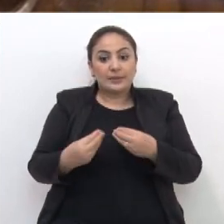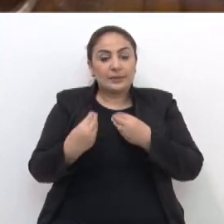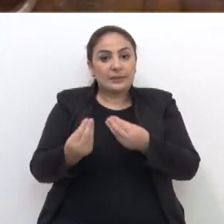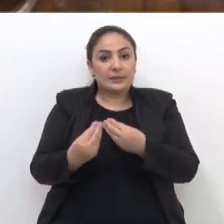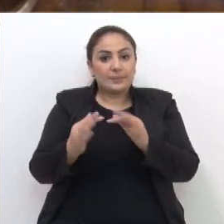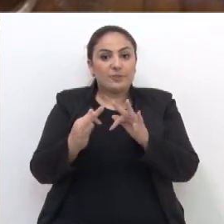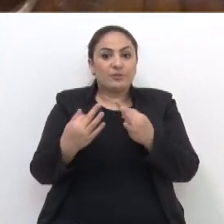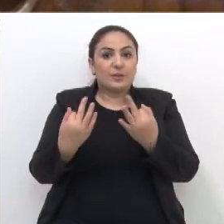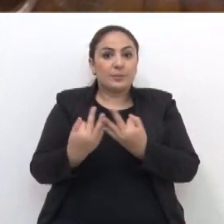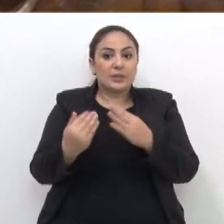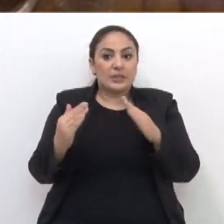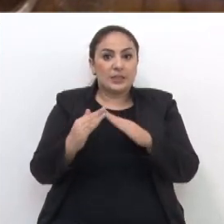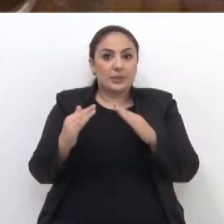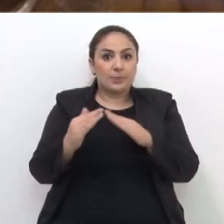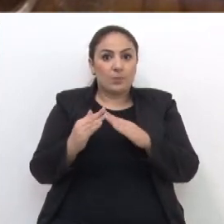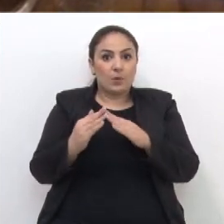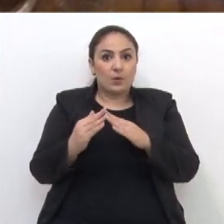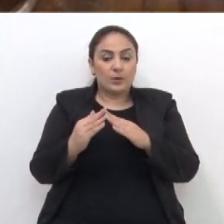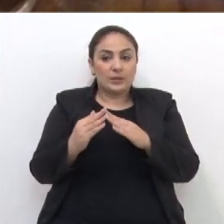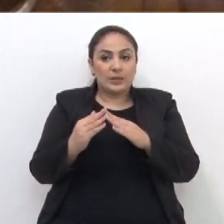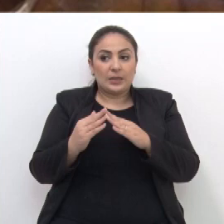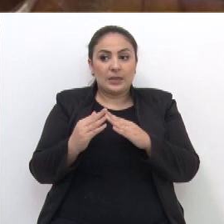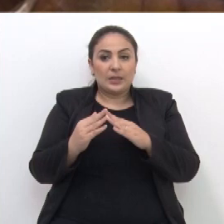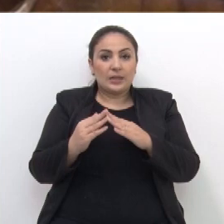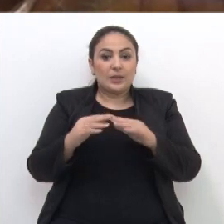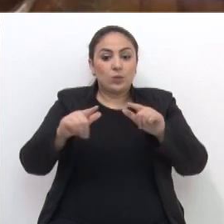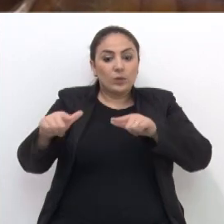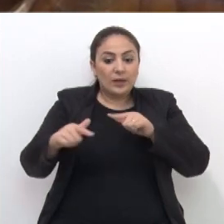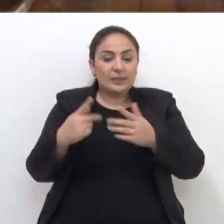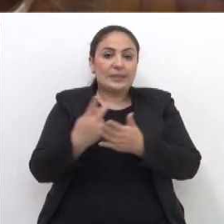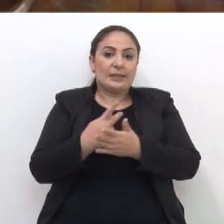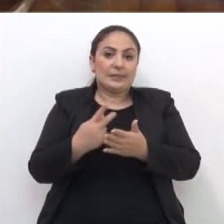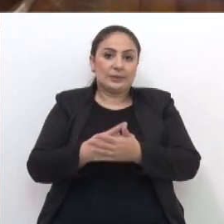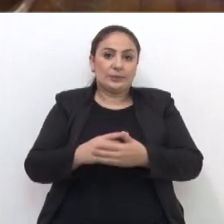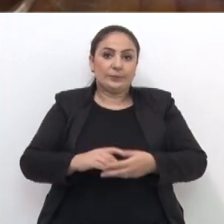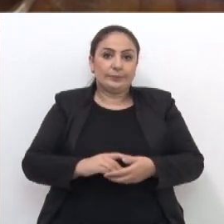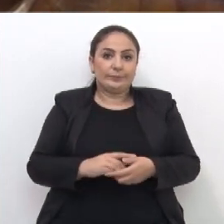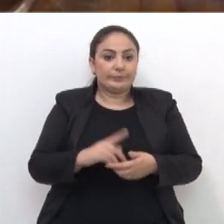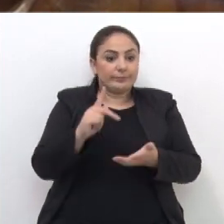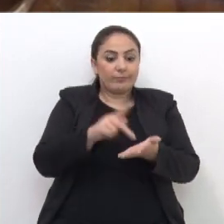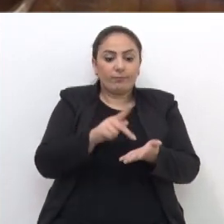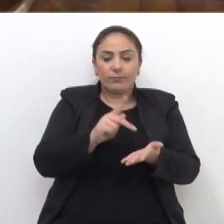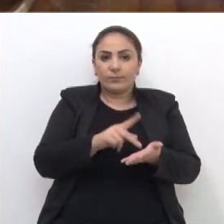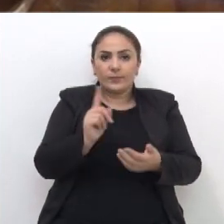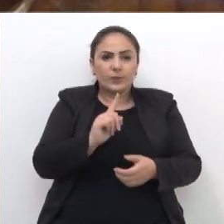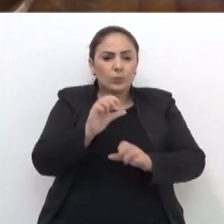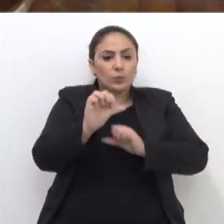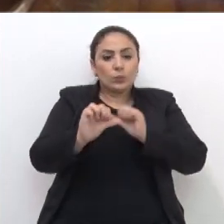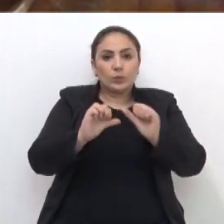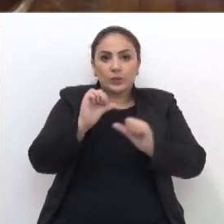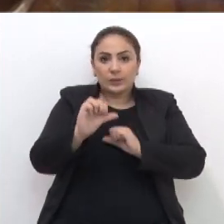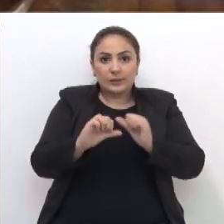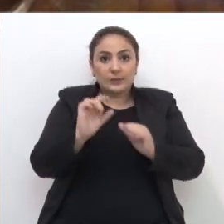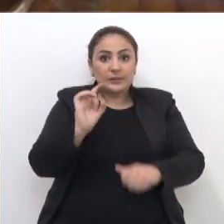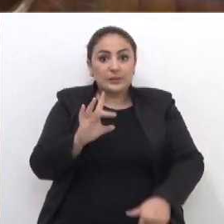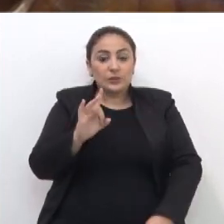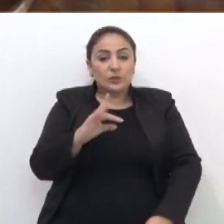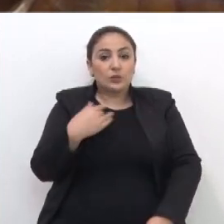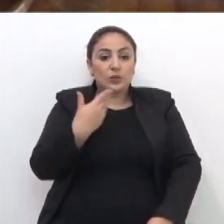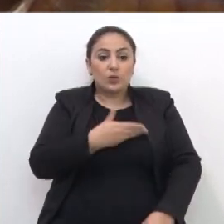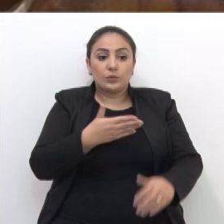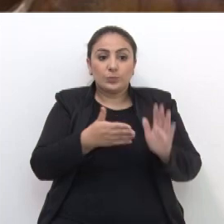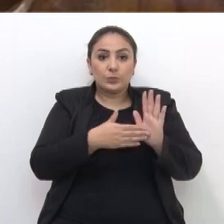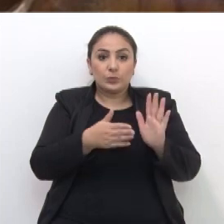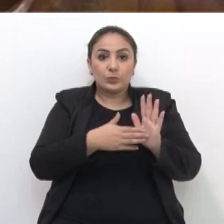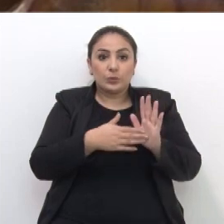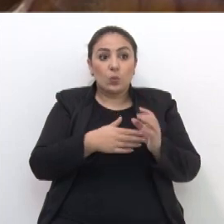área maior, que vai nos doar uma parte para habitação de interesse social. Lembrando que todos os empreendimentos e investimentos